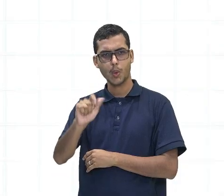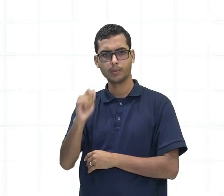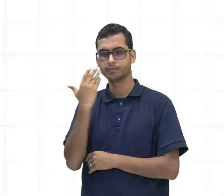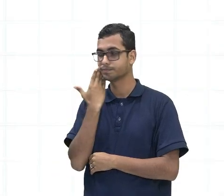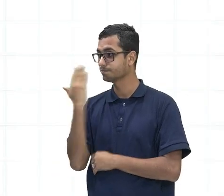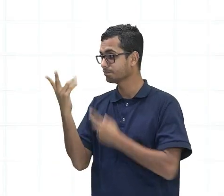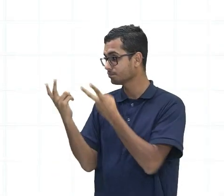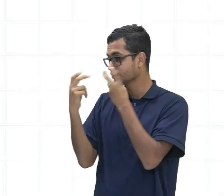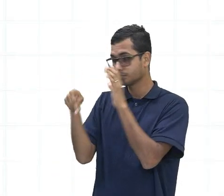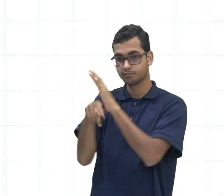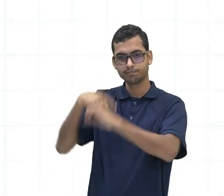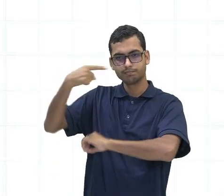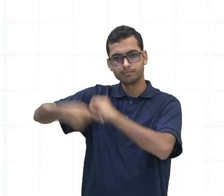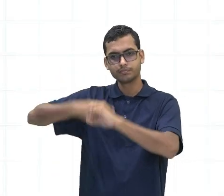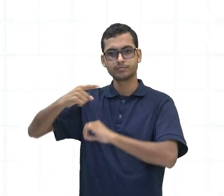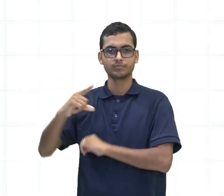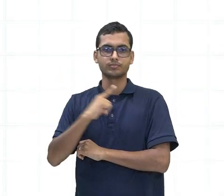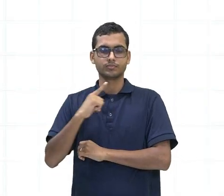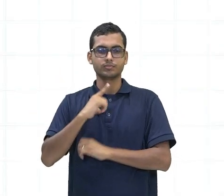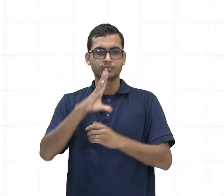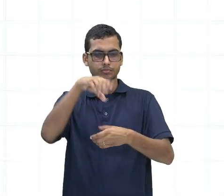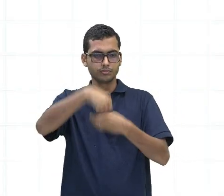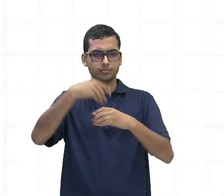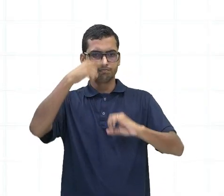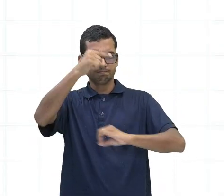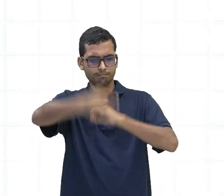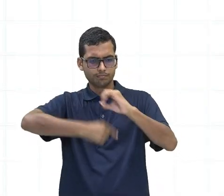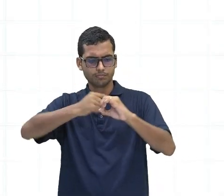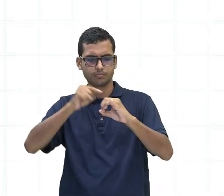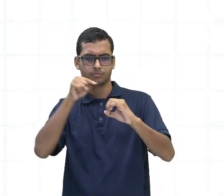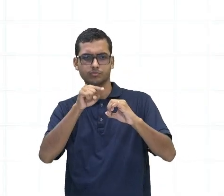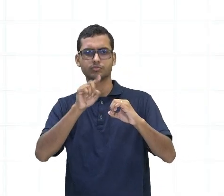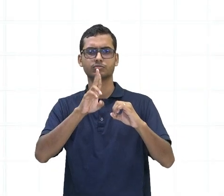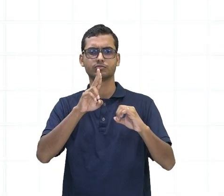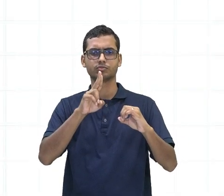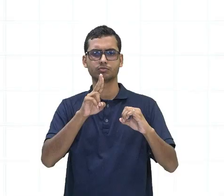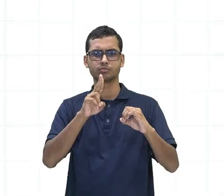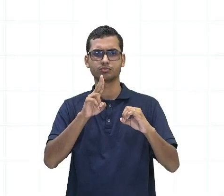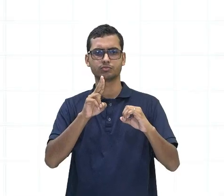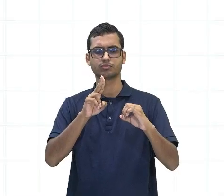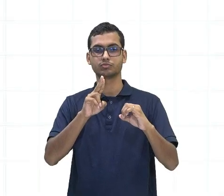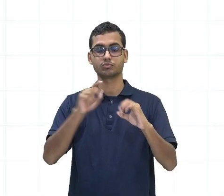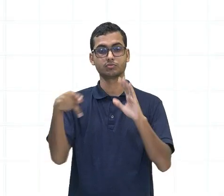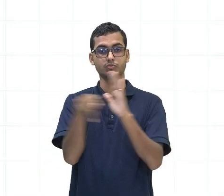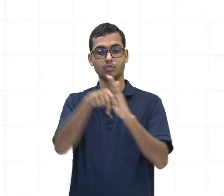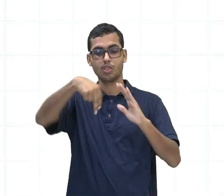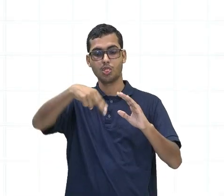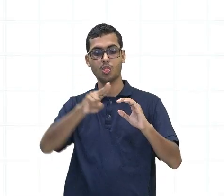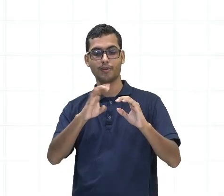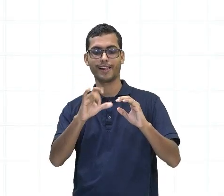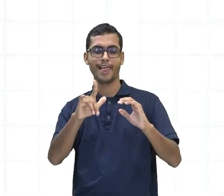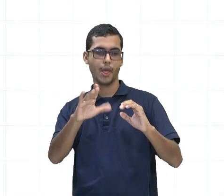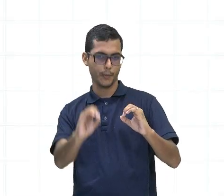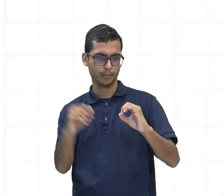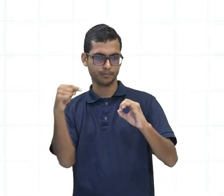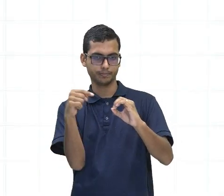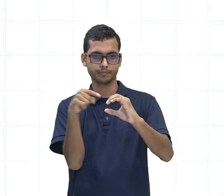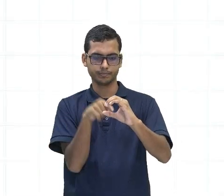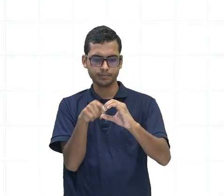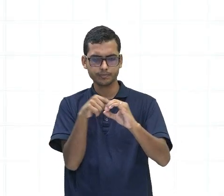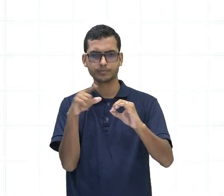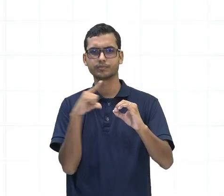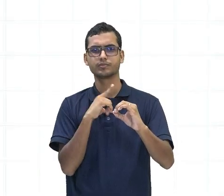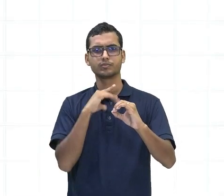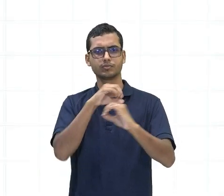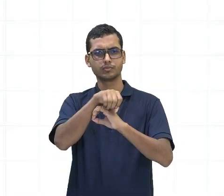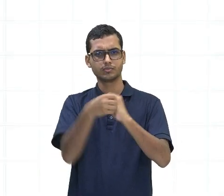átomo ou parte dele, o núcleo atômico. As radiações na forma de partícula são justamente o desprendimento de